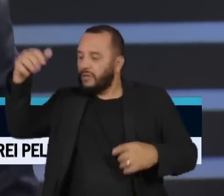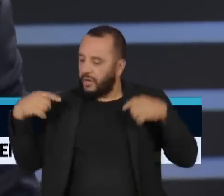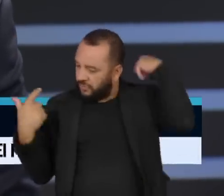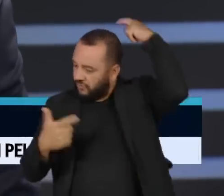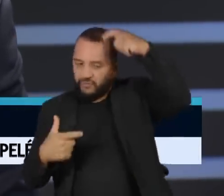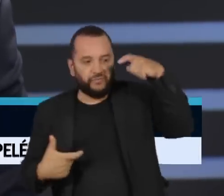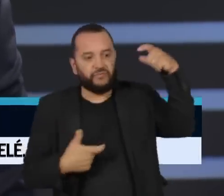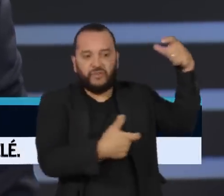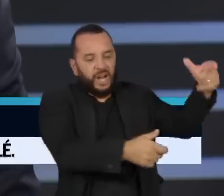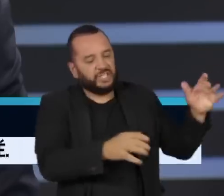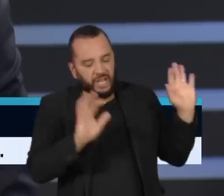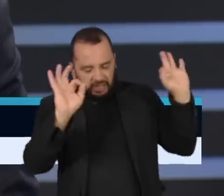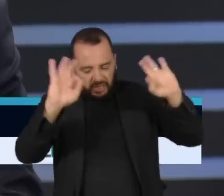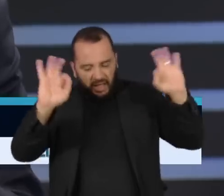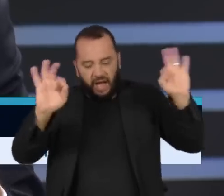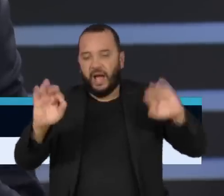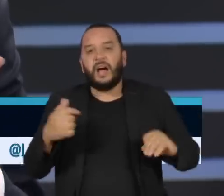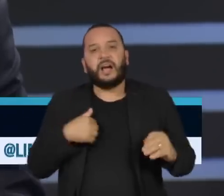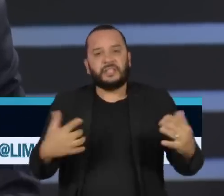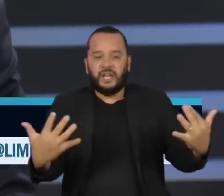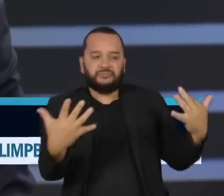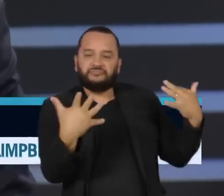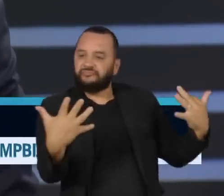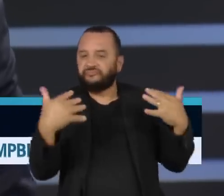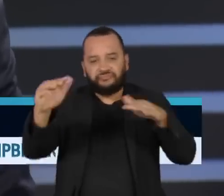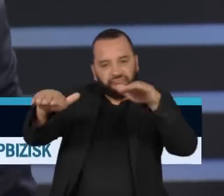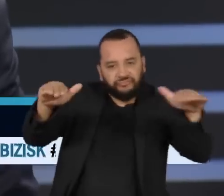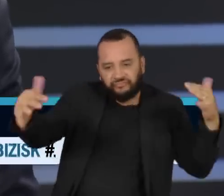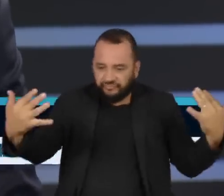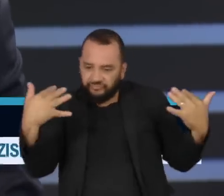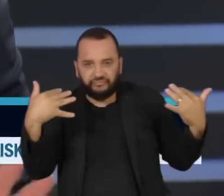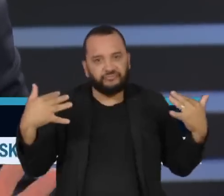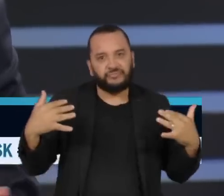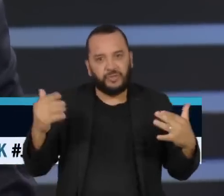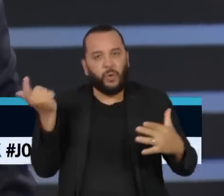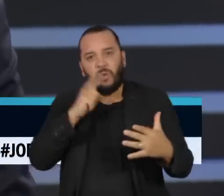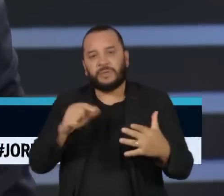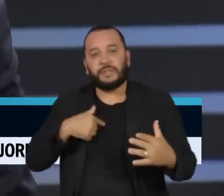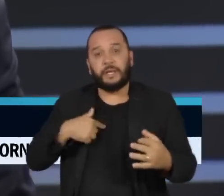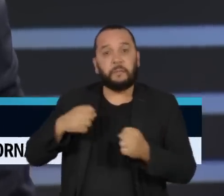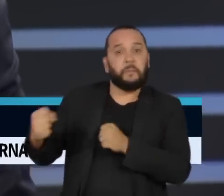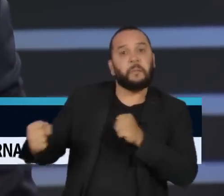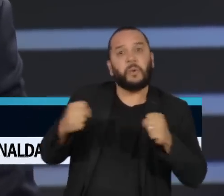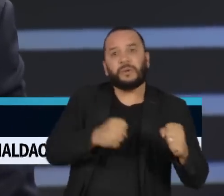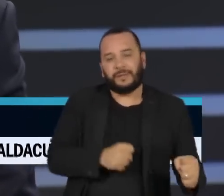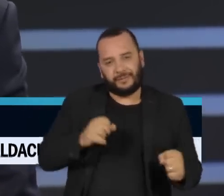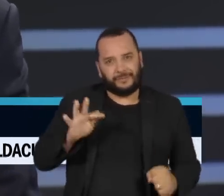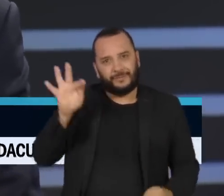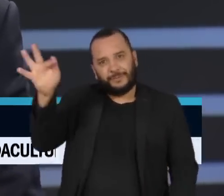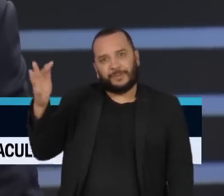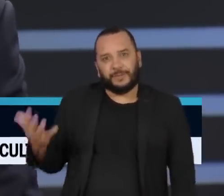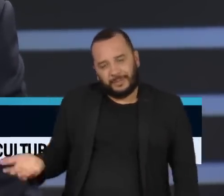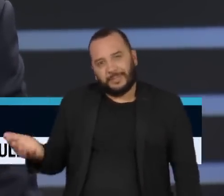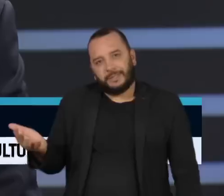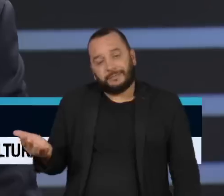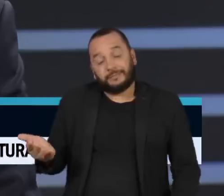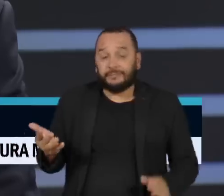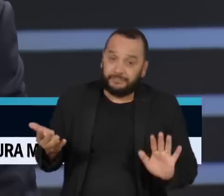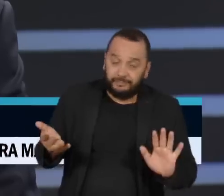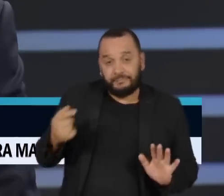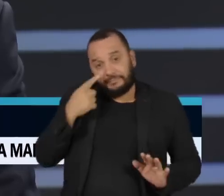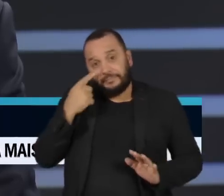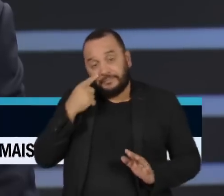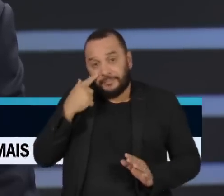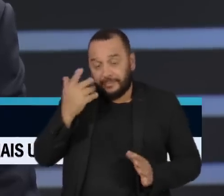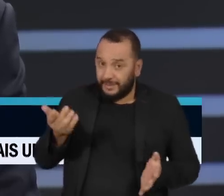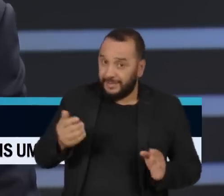suporte a ele daqui a algum tempo, para que ele volte a ter uma perspectiva de poder. Tudo vai depender, é claro, do sucesso do futuro